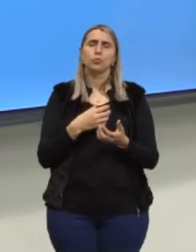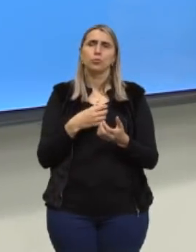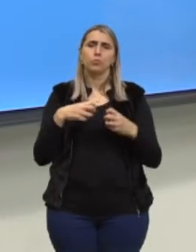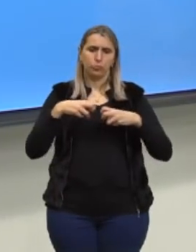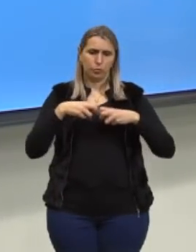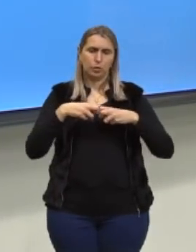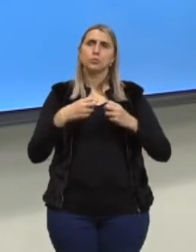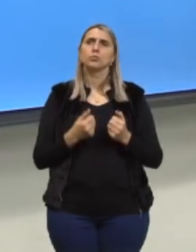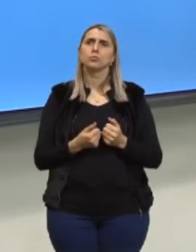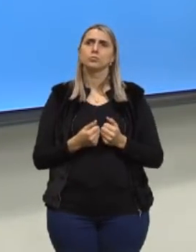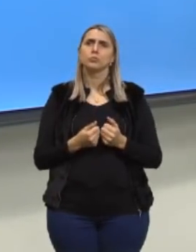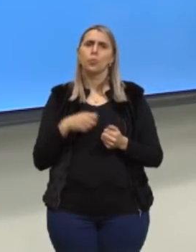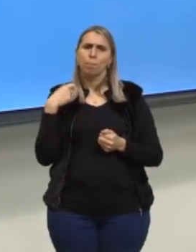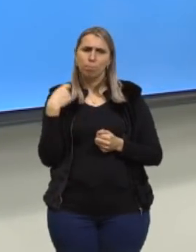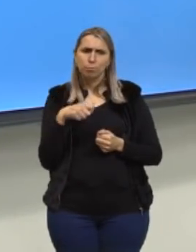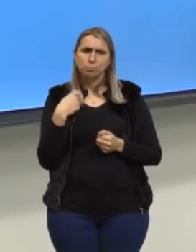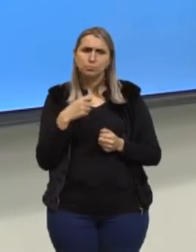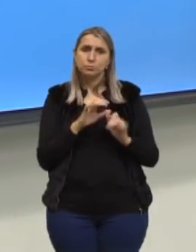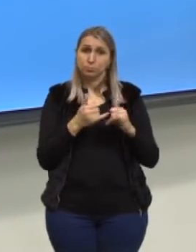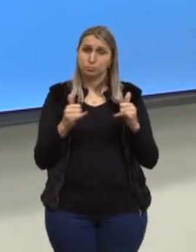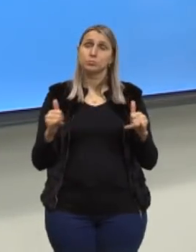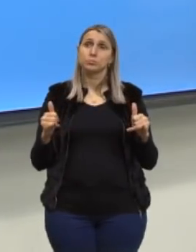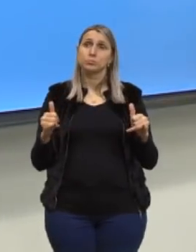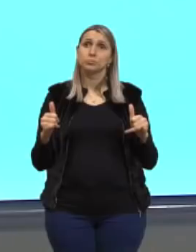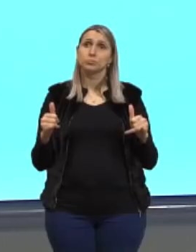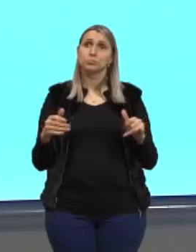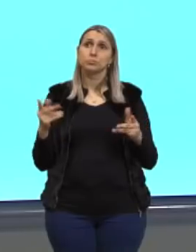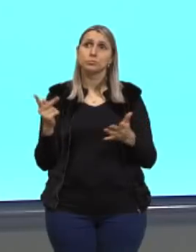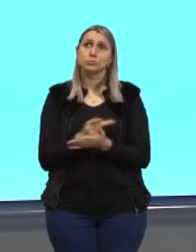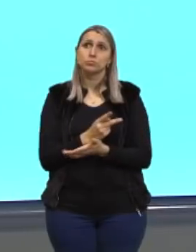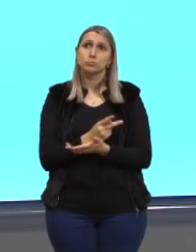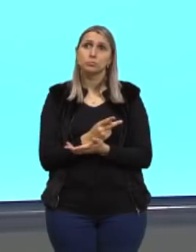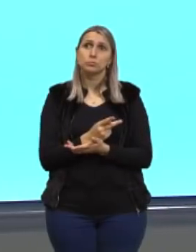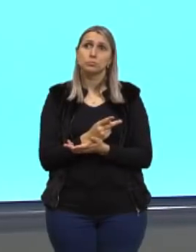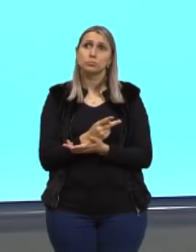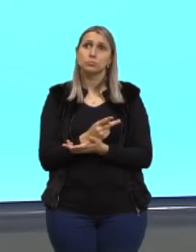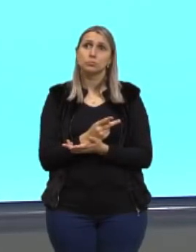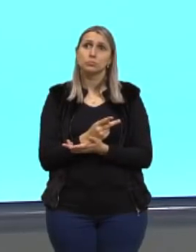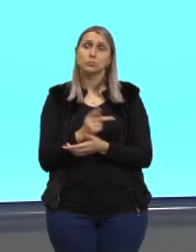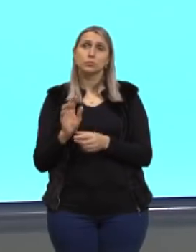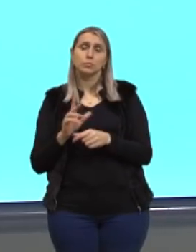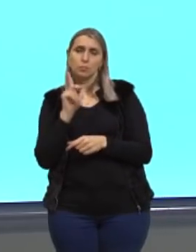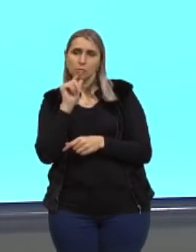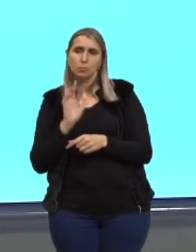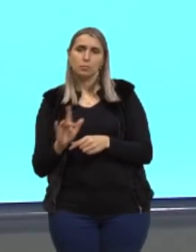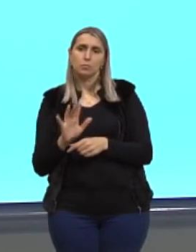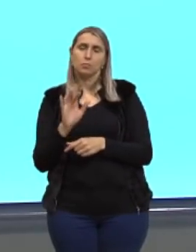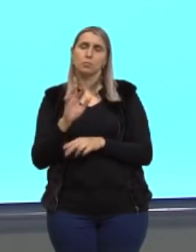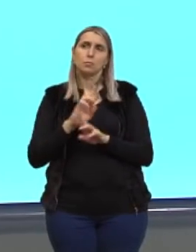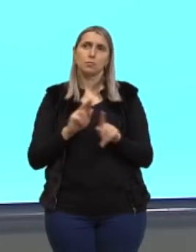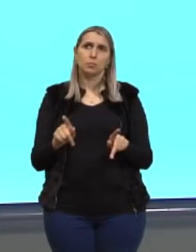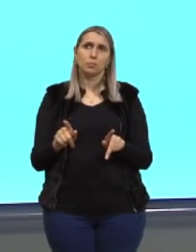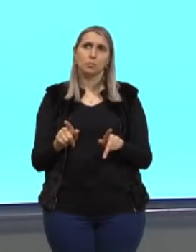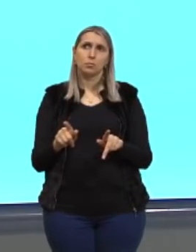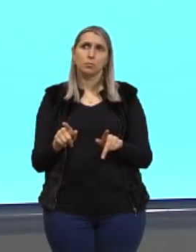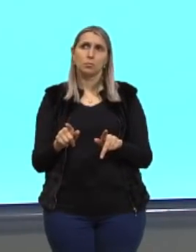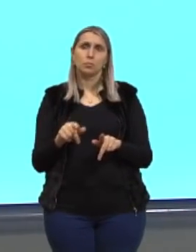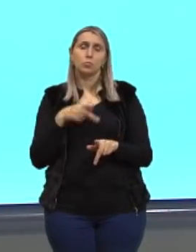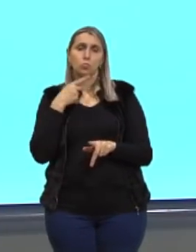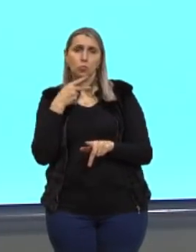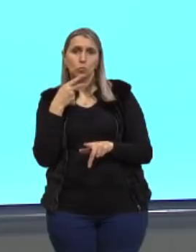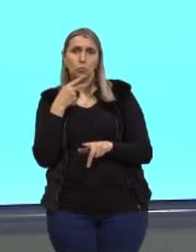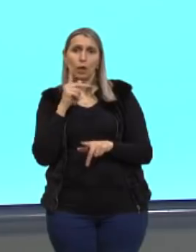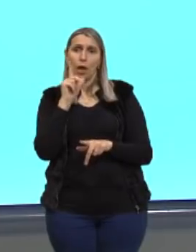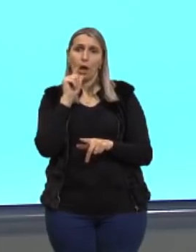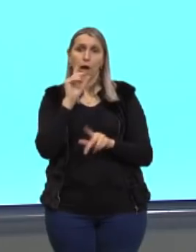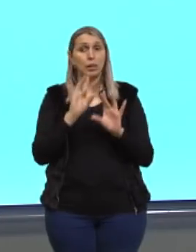estado físico eu necessito de energia o que que acontece se eu falar que a água que é gasosa é diferente do